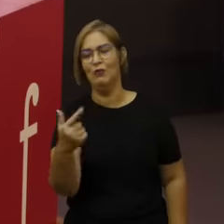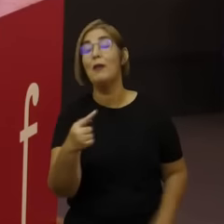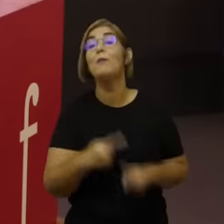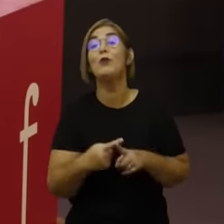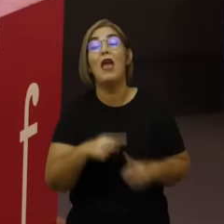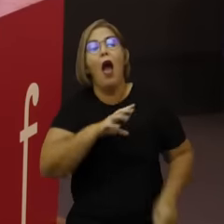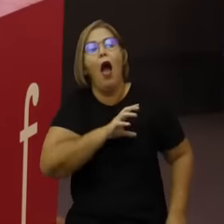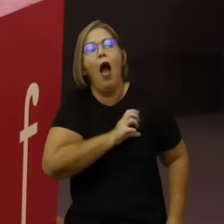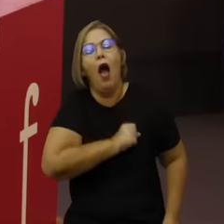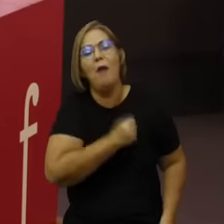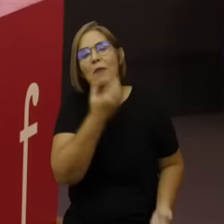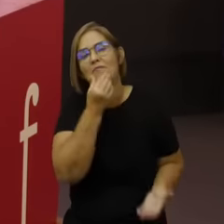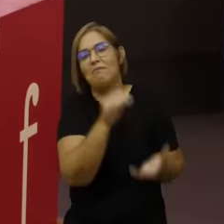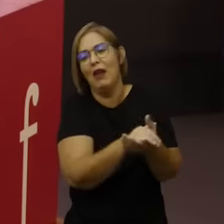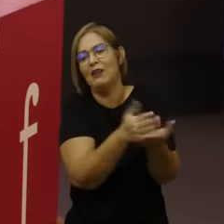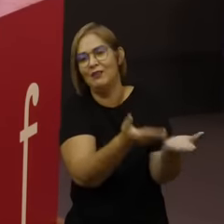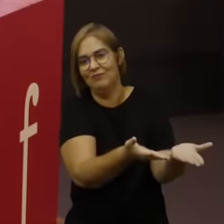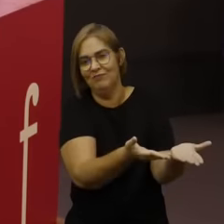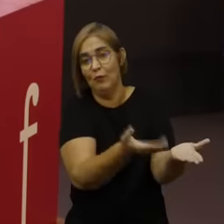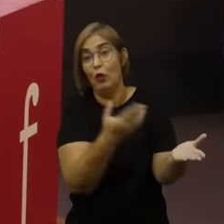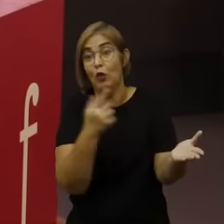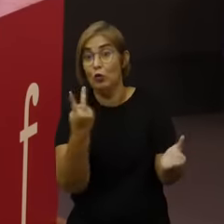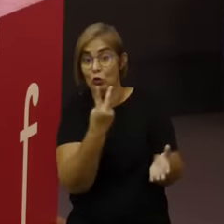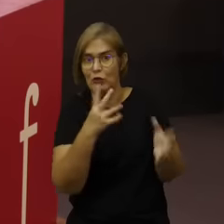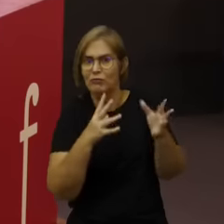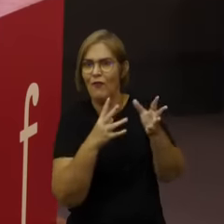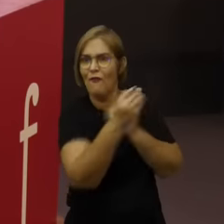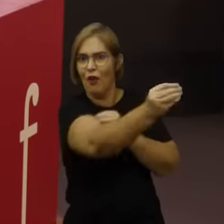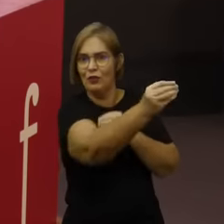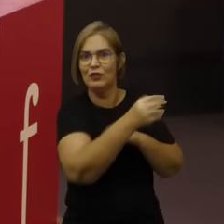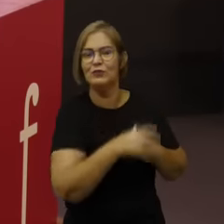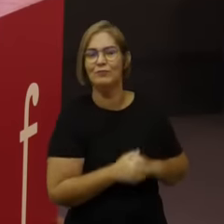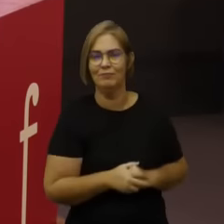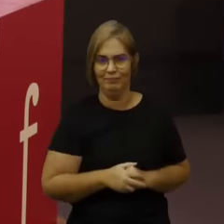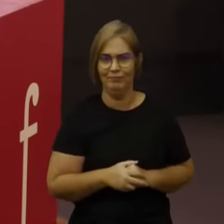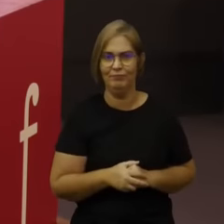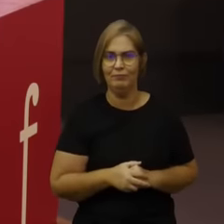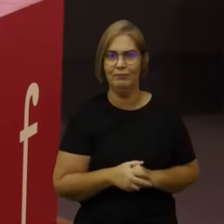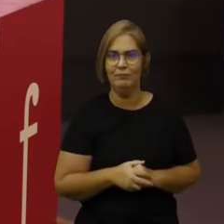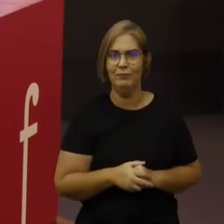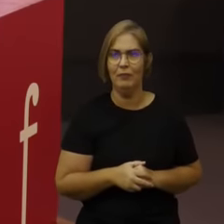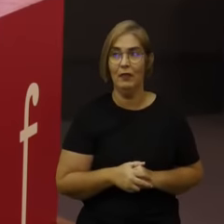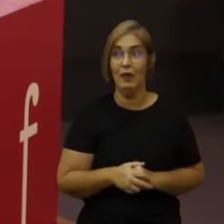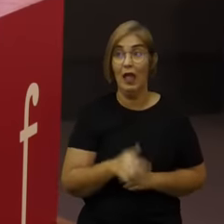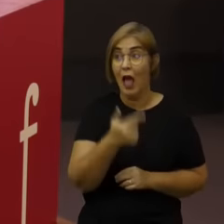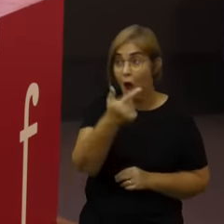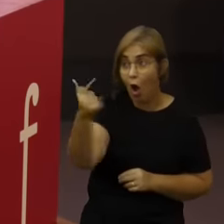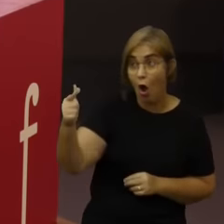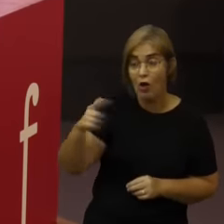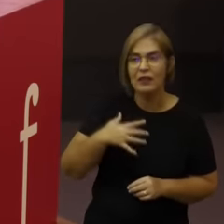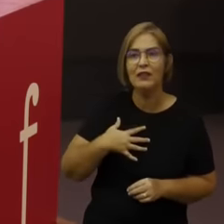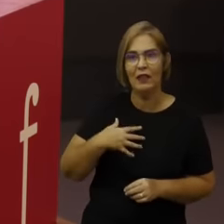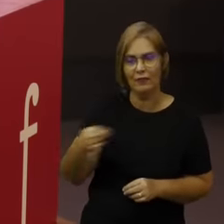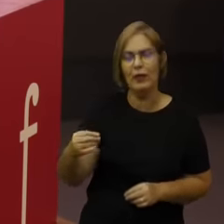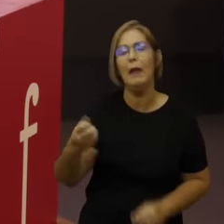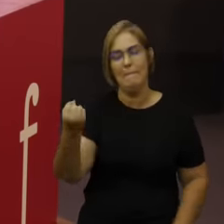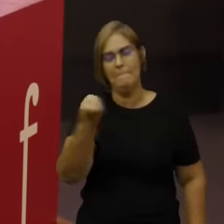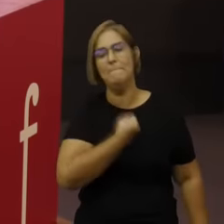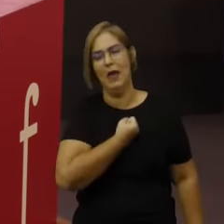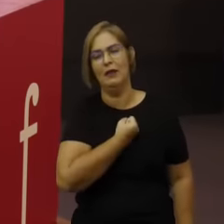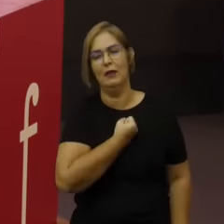descendência, né? A história continua, mas o que que acontece? As outras realizam esse serviço, as outras matam os seus